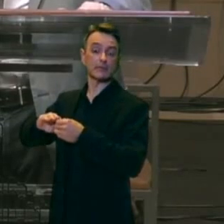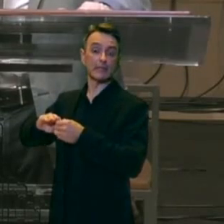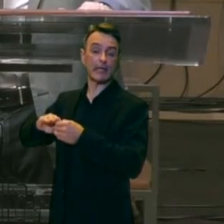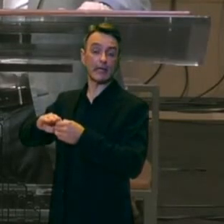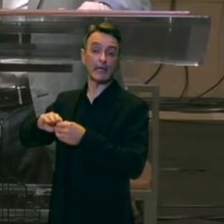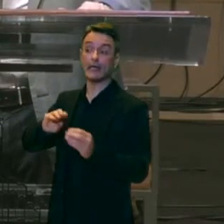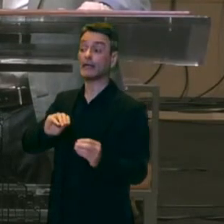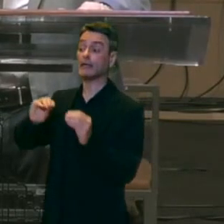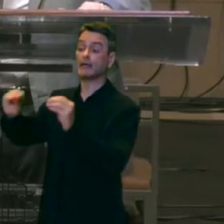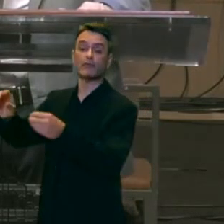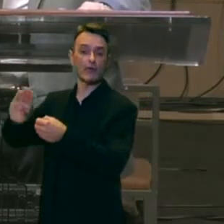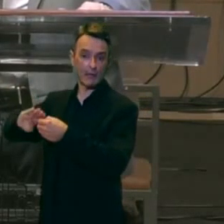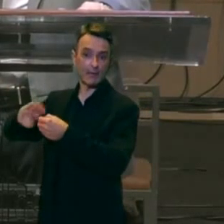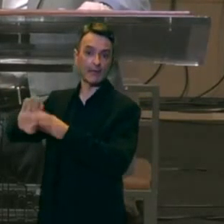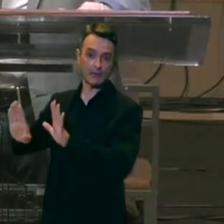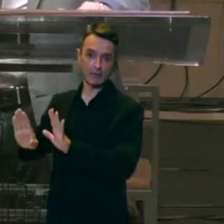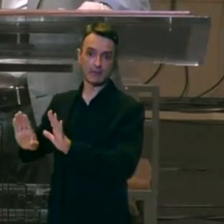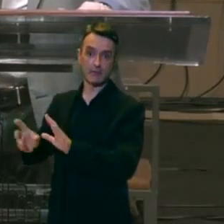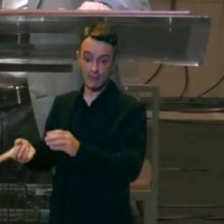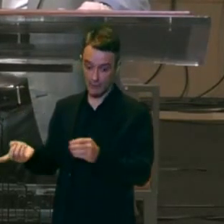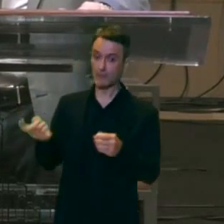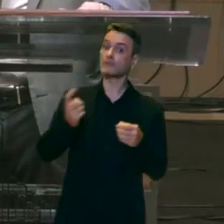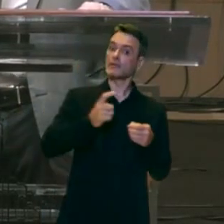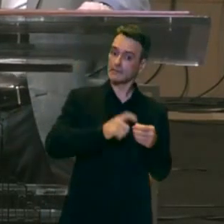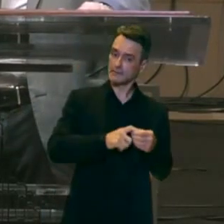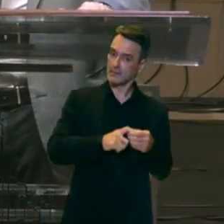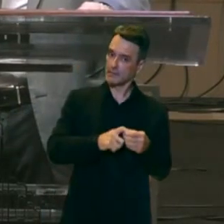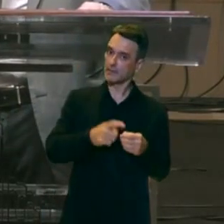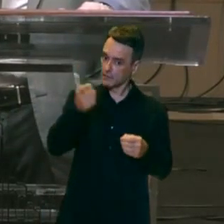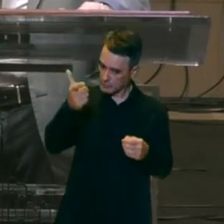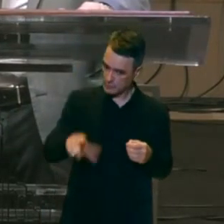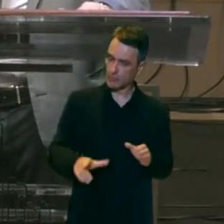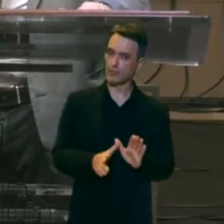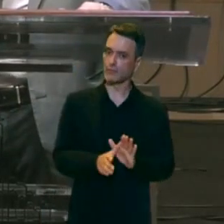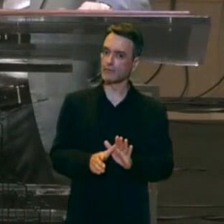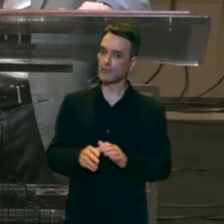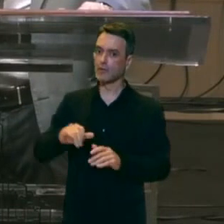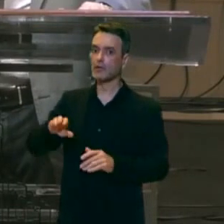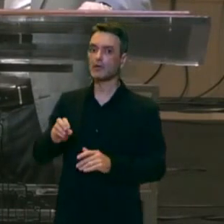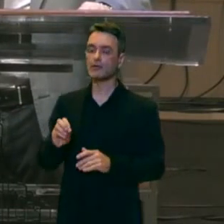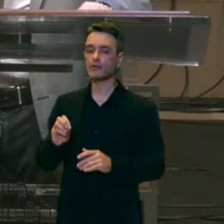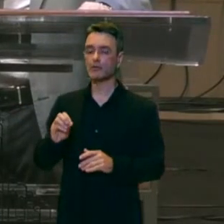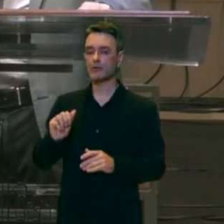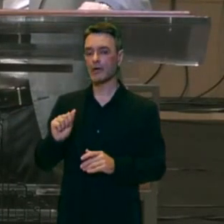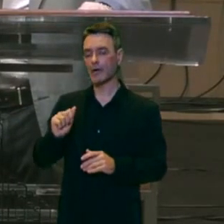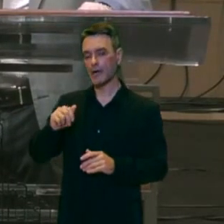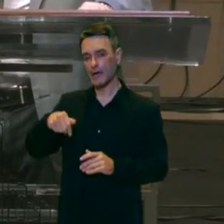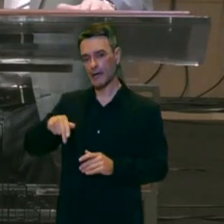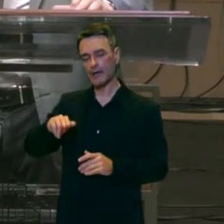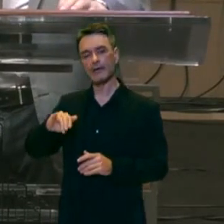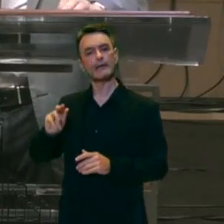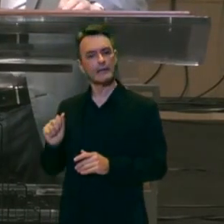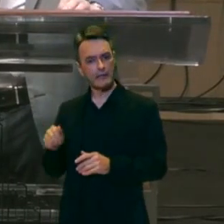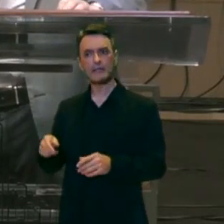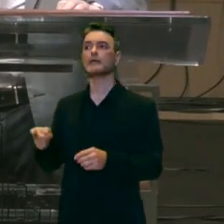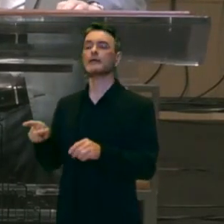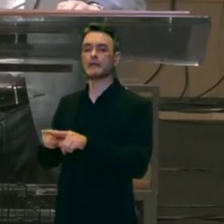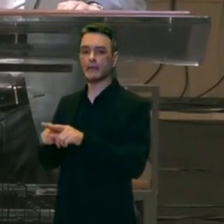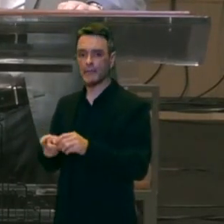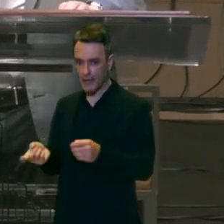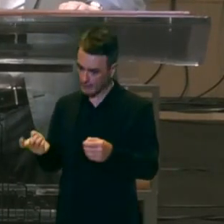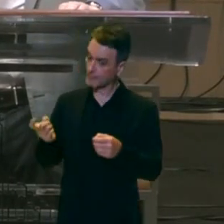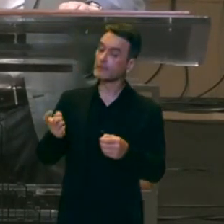Babilônia. Também trarei de volta para esse lugar Joaquim, filho de Jeoaquim, rei de Judá, e todos